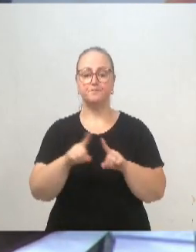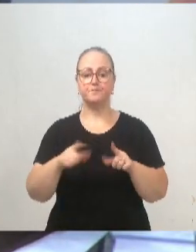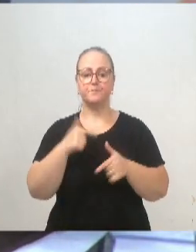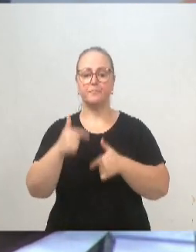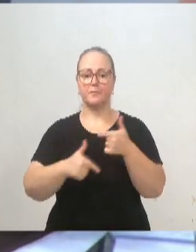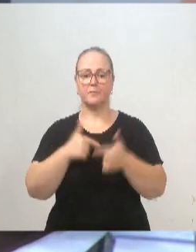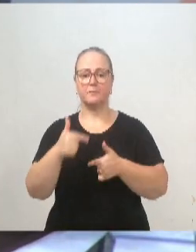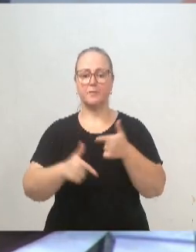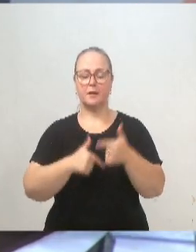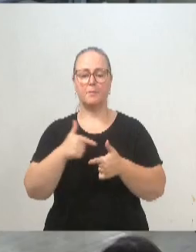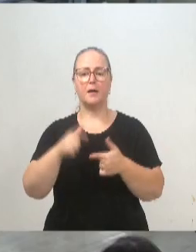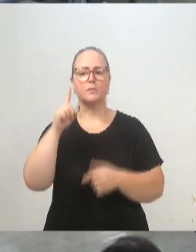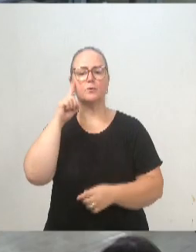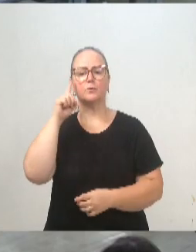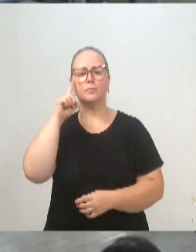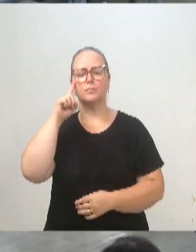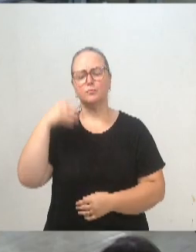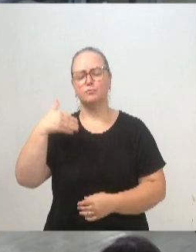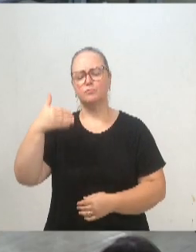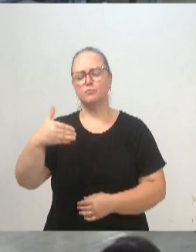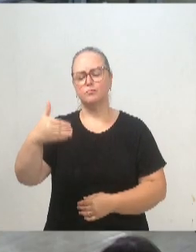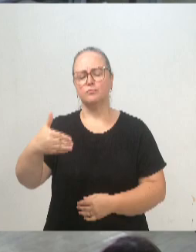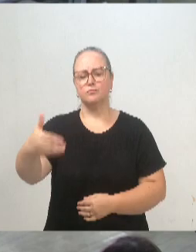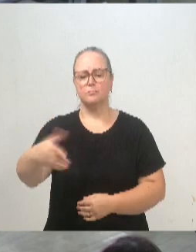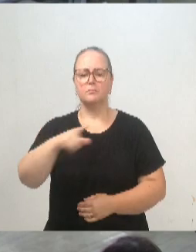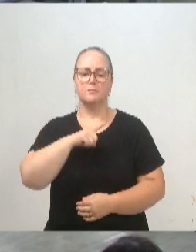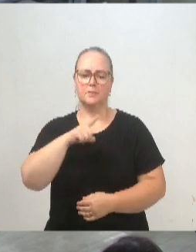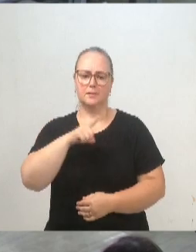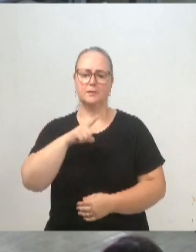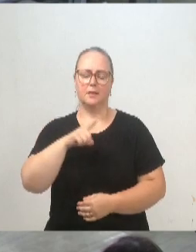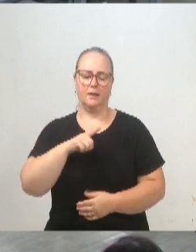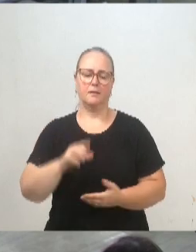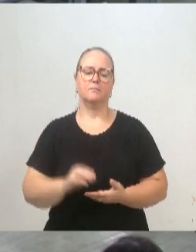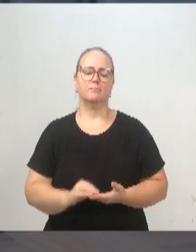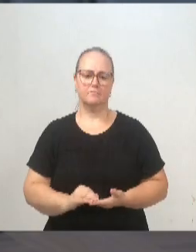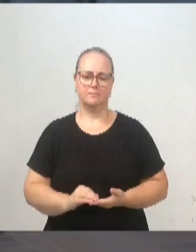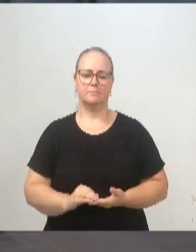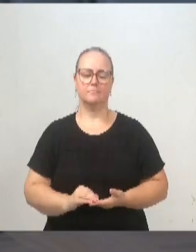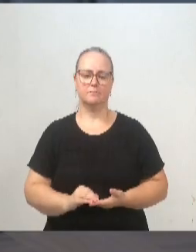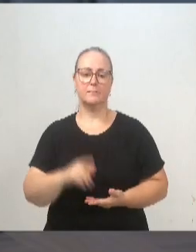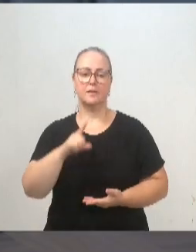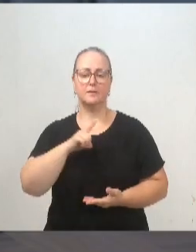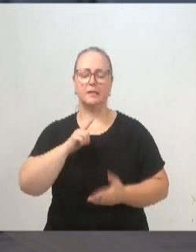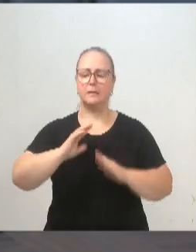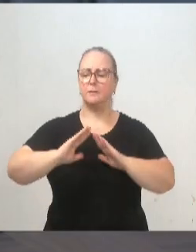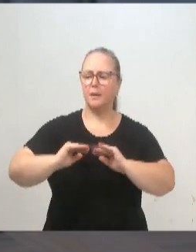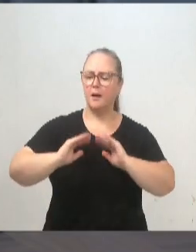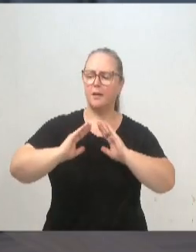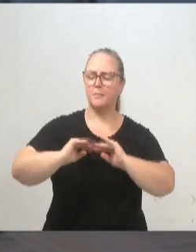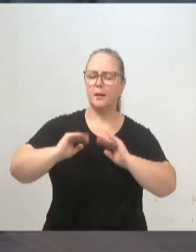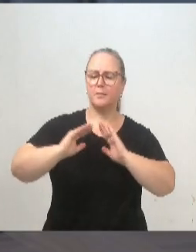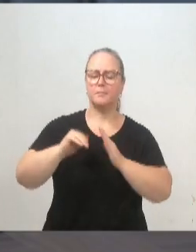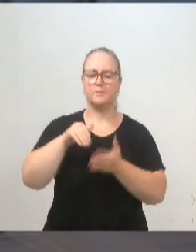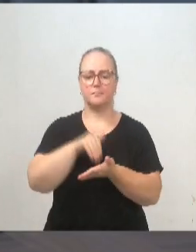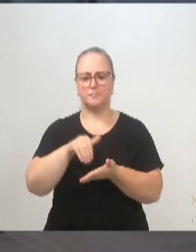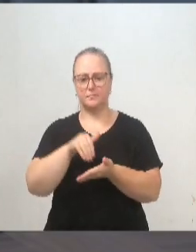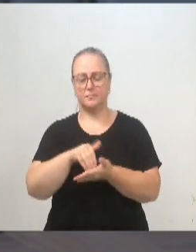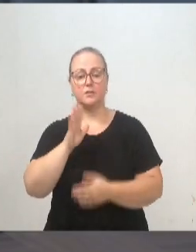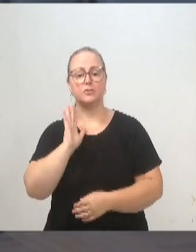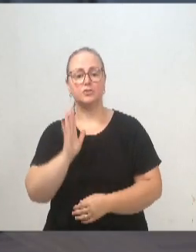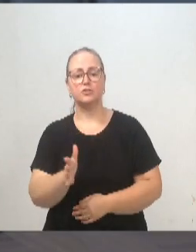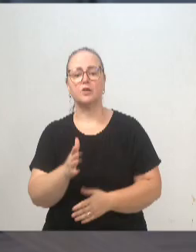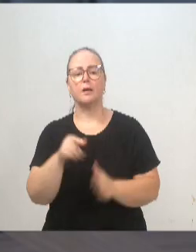acontece todos os dias, né? Todos os dias nós recebemos lá uma série de demandas das secretarias, temos questionado muita coisa por parte